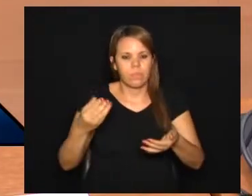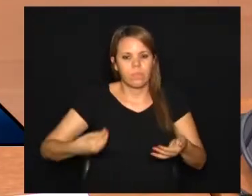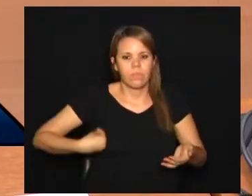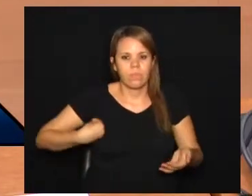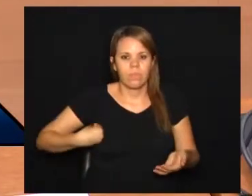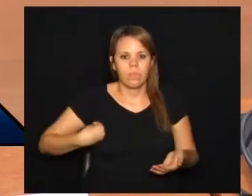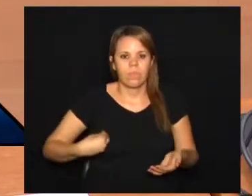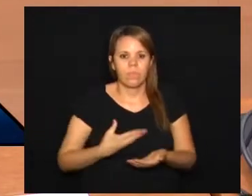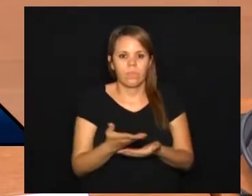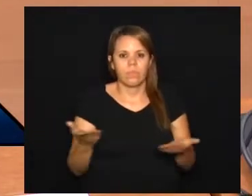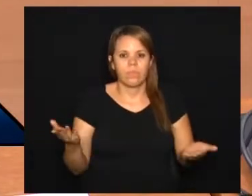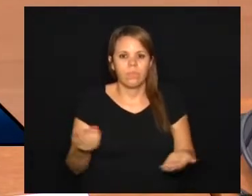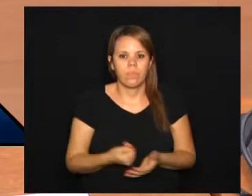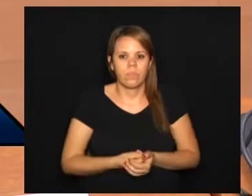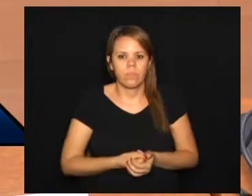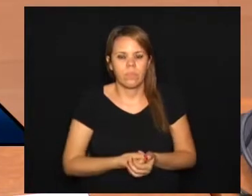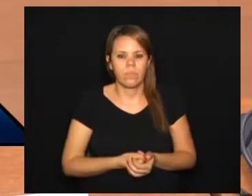presença.